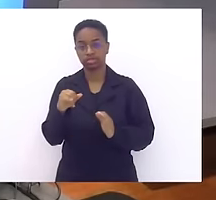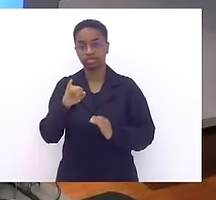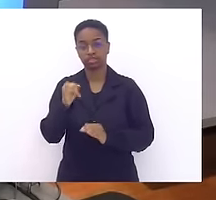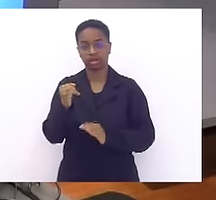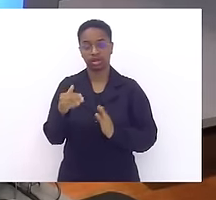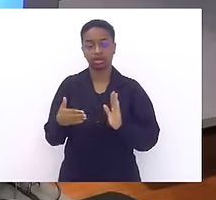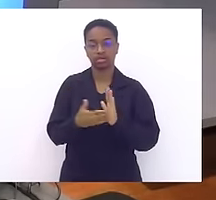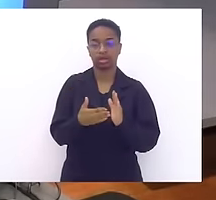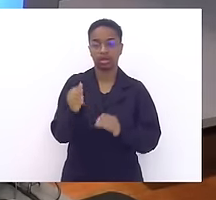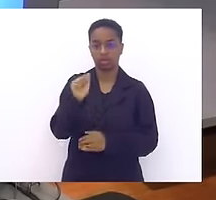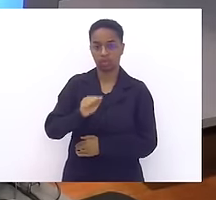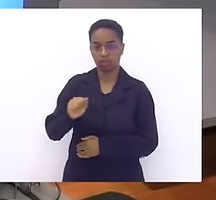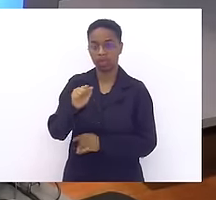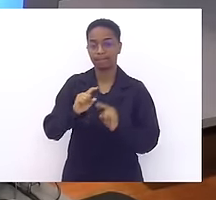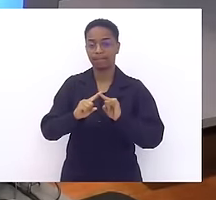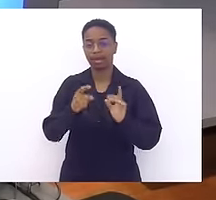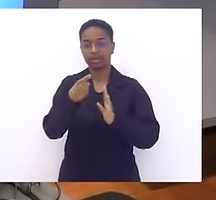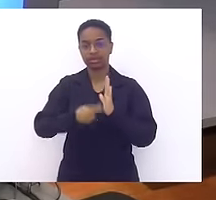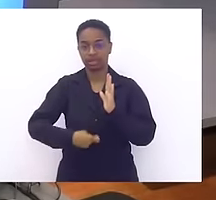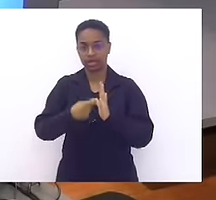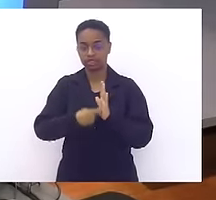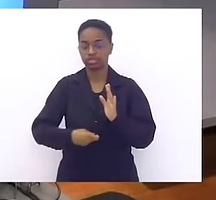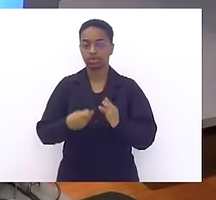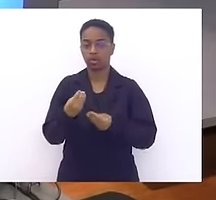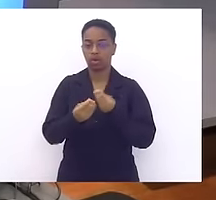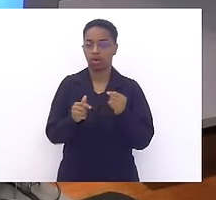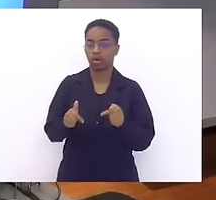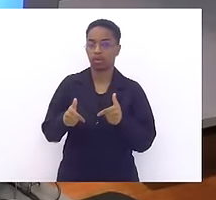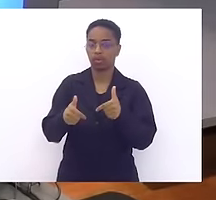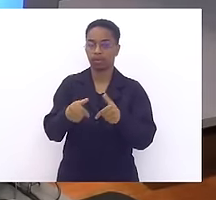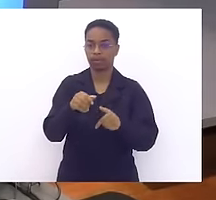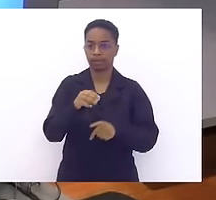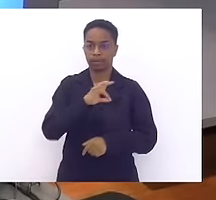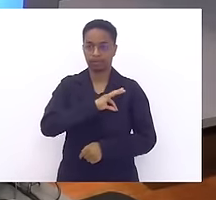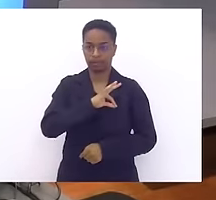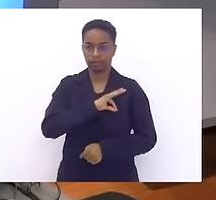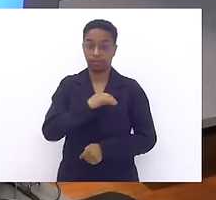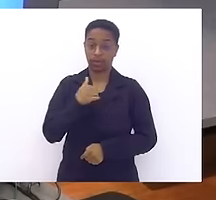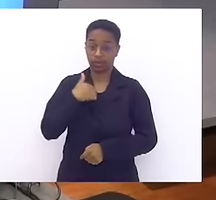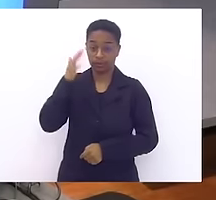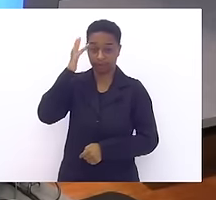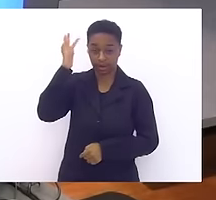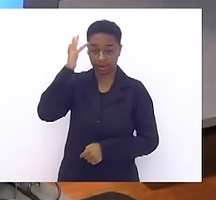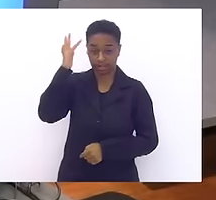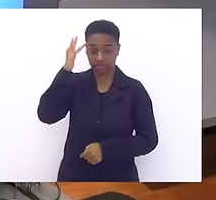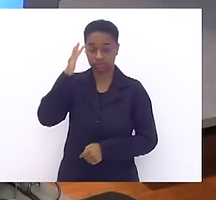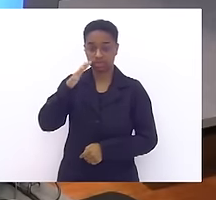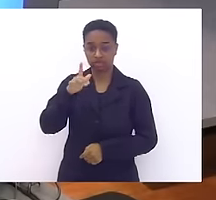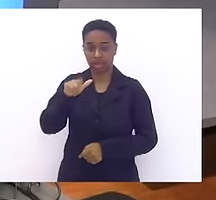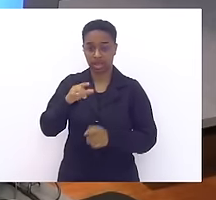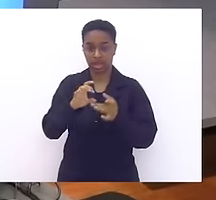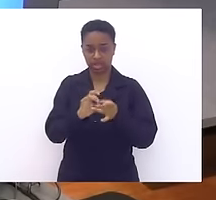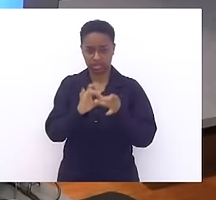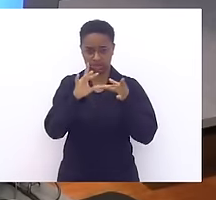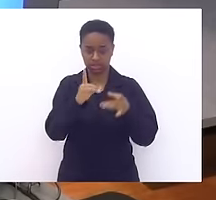com essa taxa de polícia tá essa é a taxa Imagina eu para licenciamento é